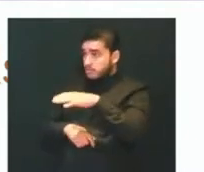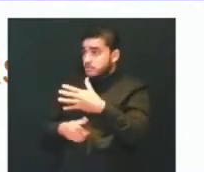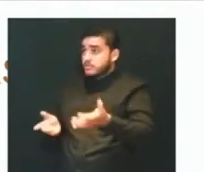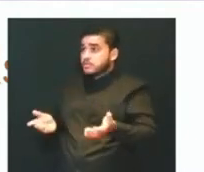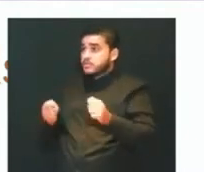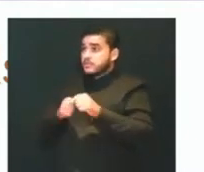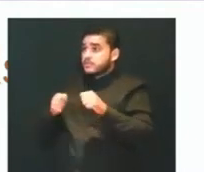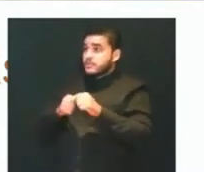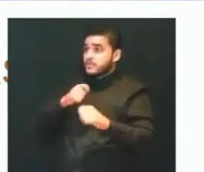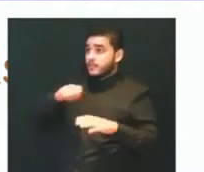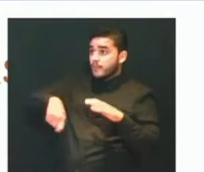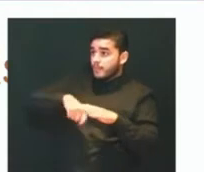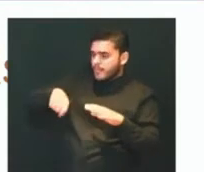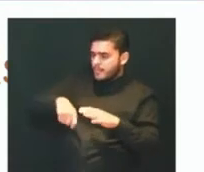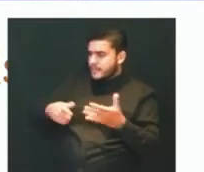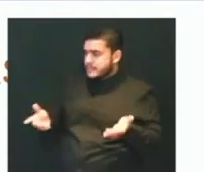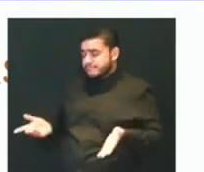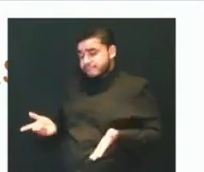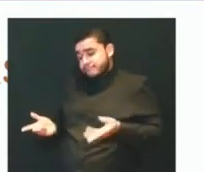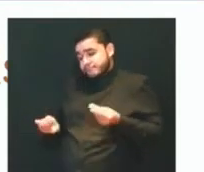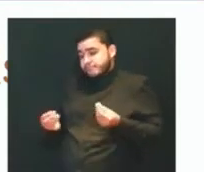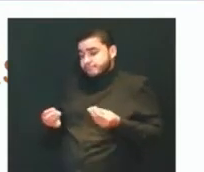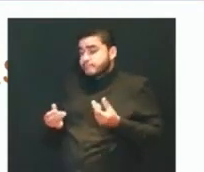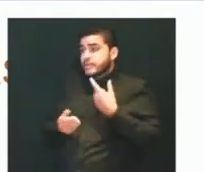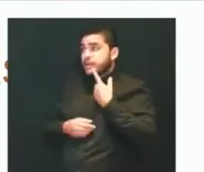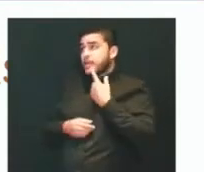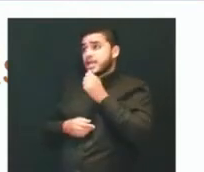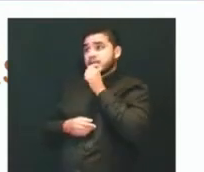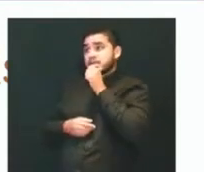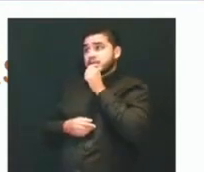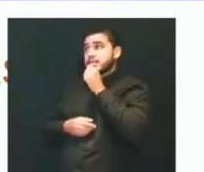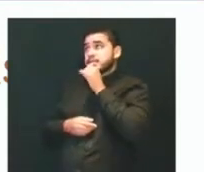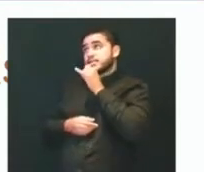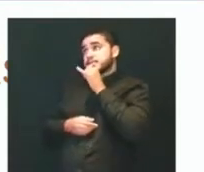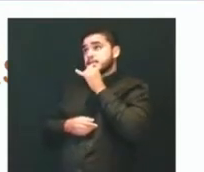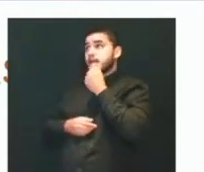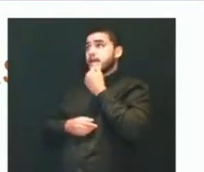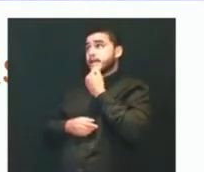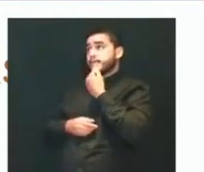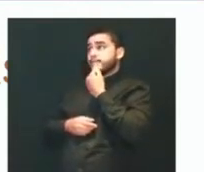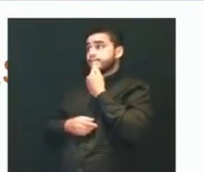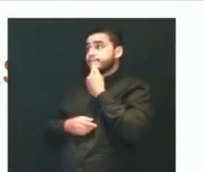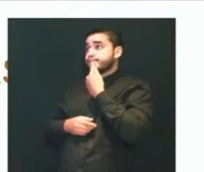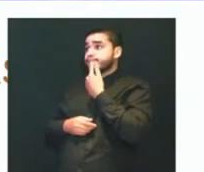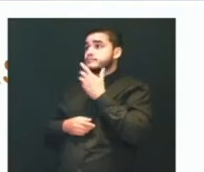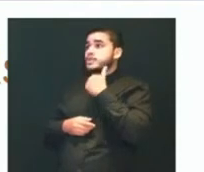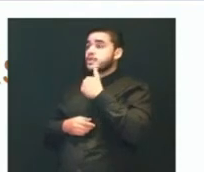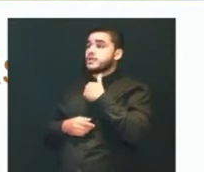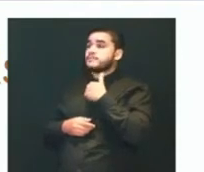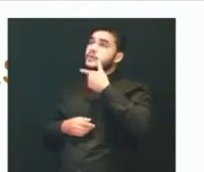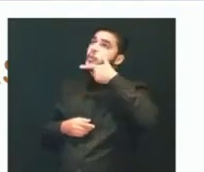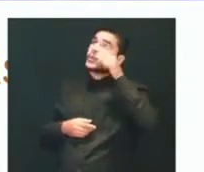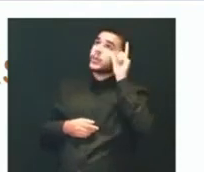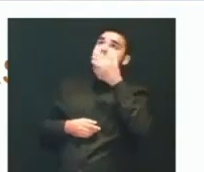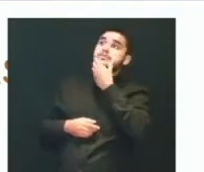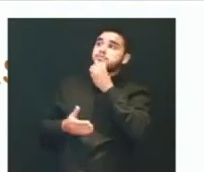ele já está fazendo, se ele está fazendo bem elaborada. Por exemplo, eu só gosto, ela falou, ontem ele